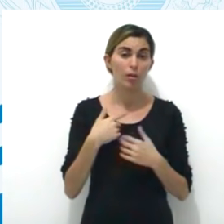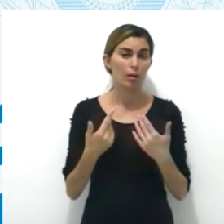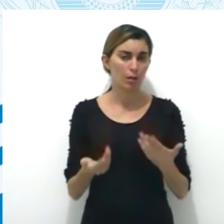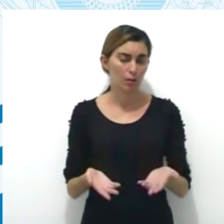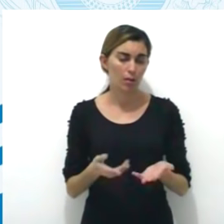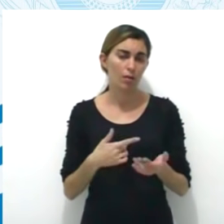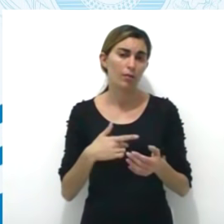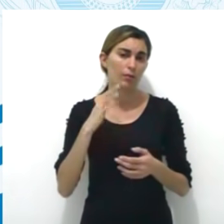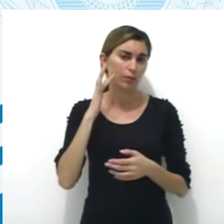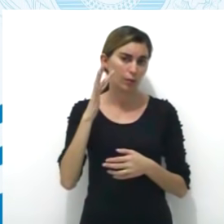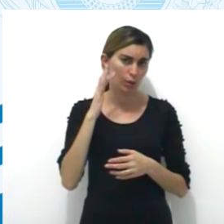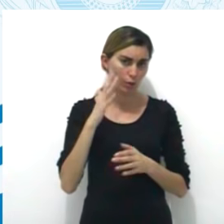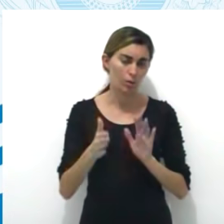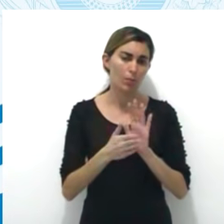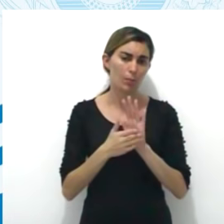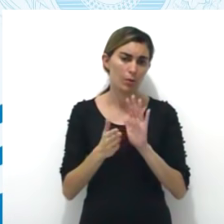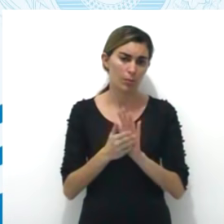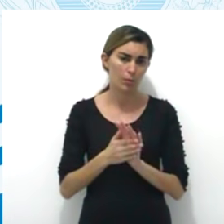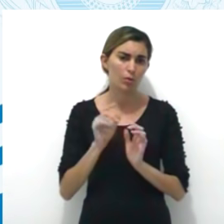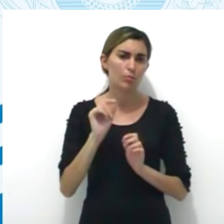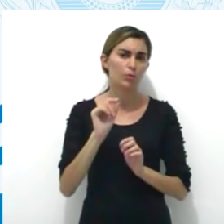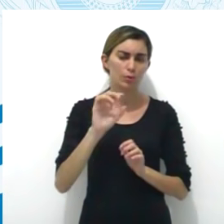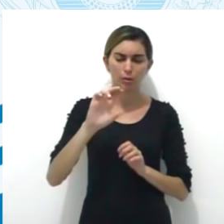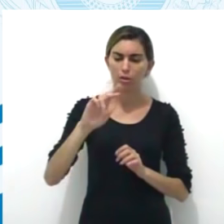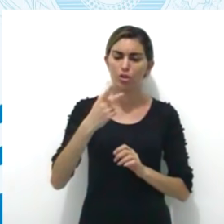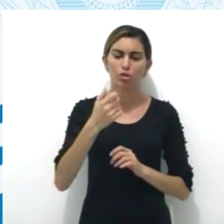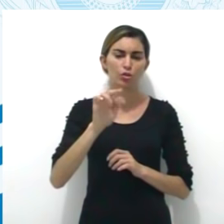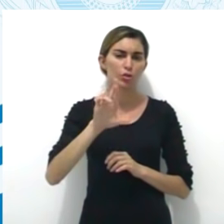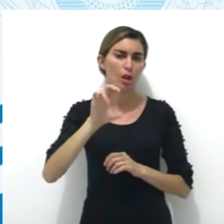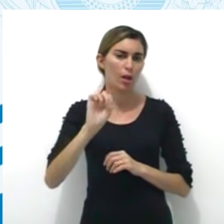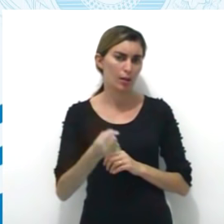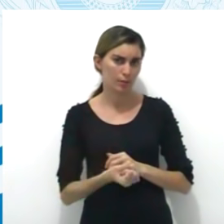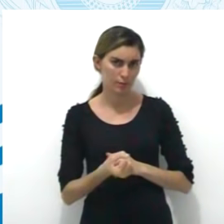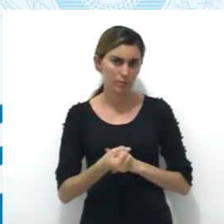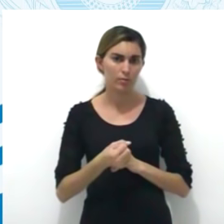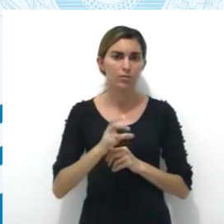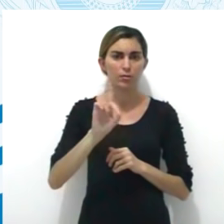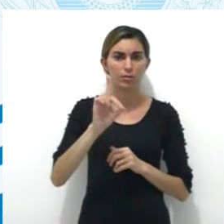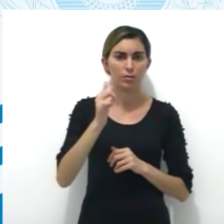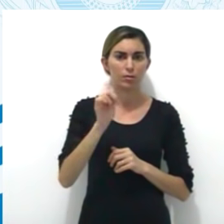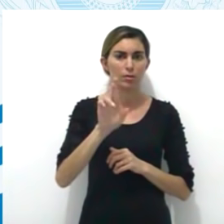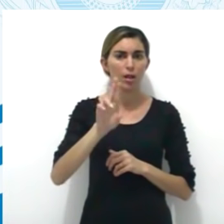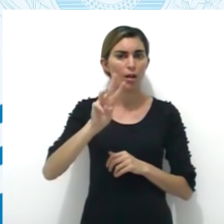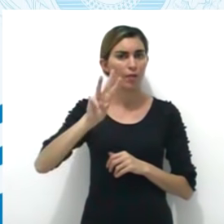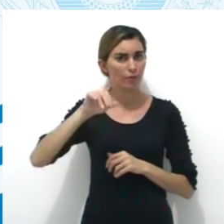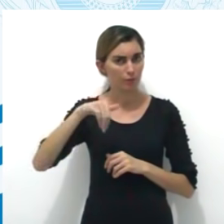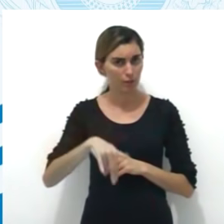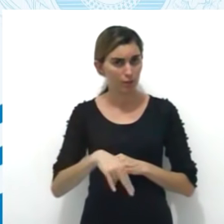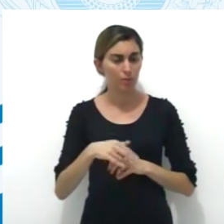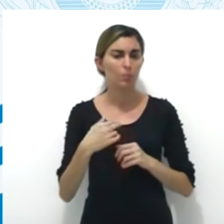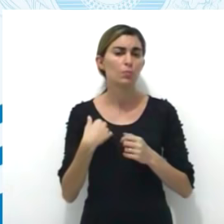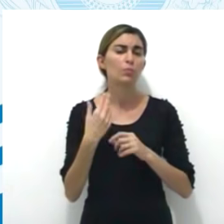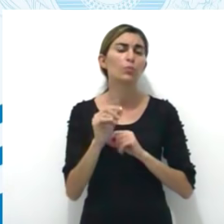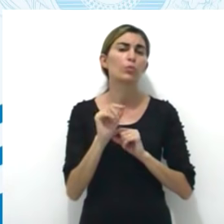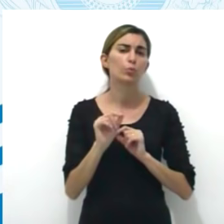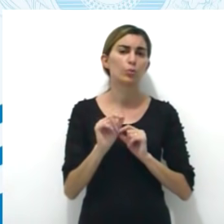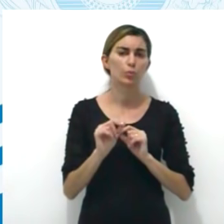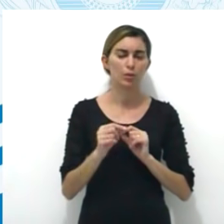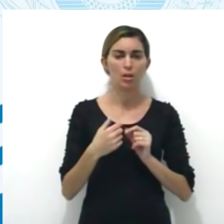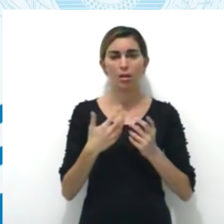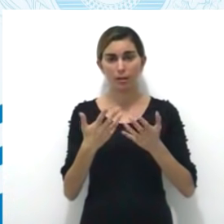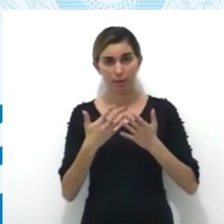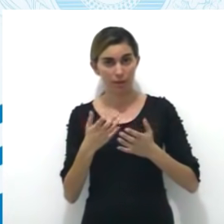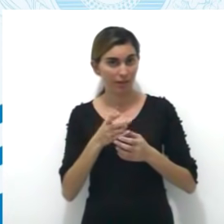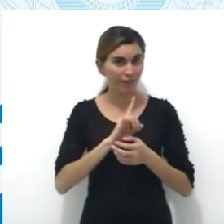Cláudio Nascimento, é uma teoria proposta por quem? Por Charles Darwin. Baseado em quem, meus prezados e prezadas? Olha